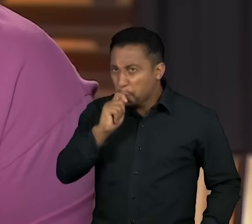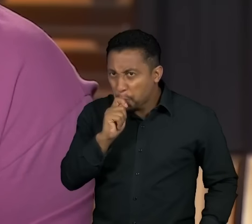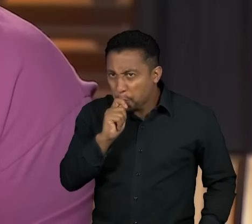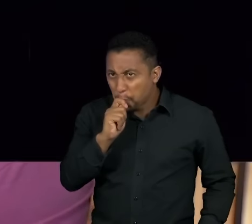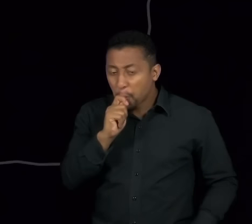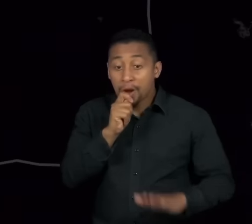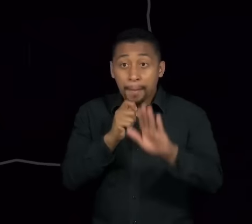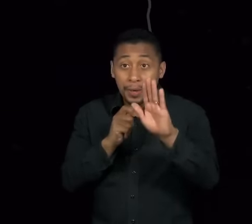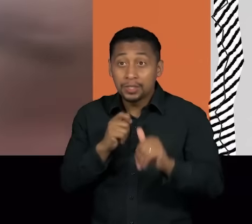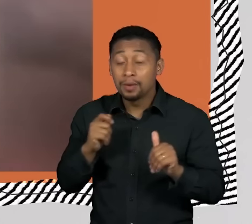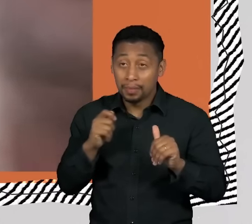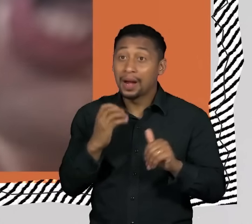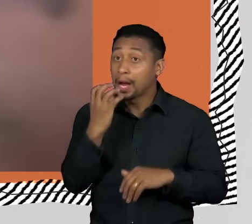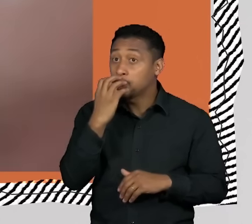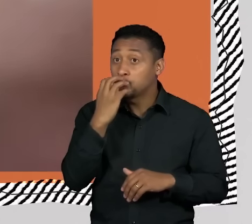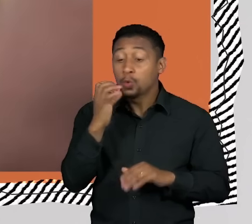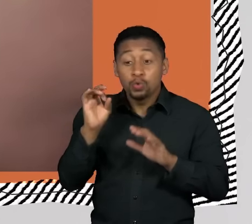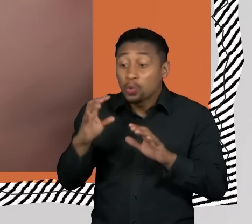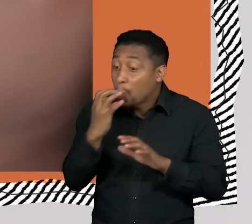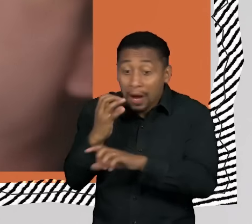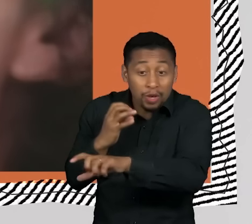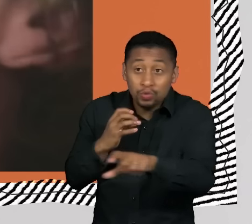exato.